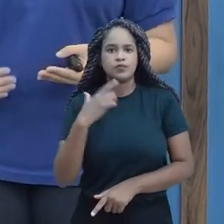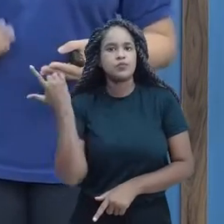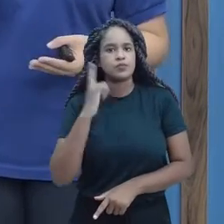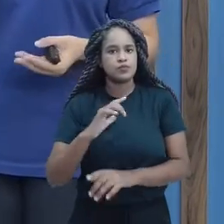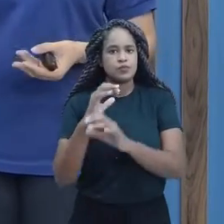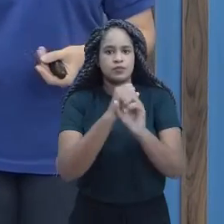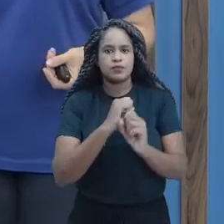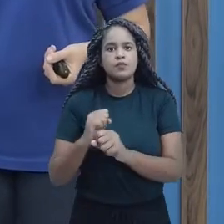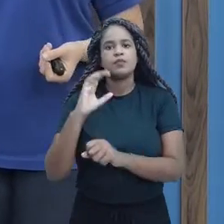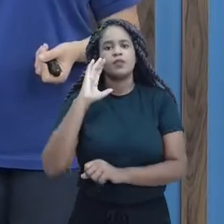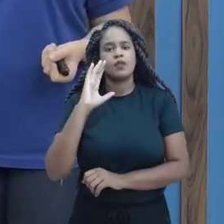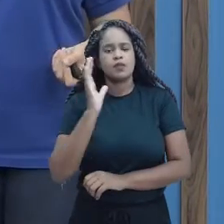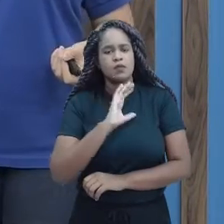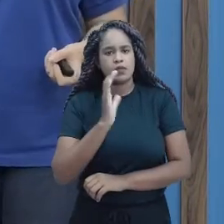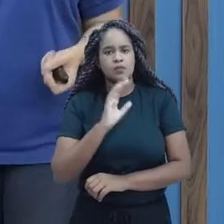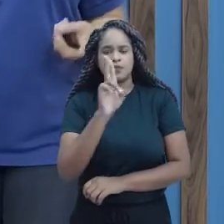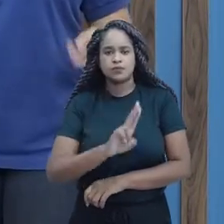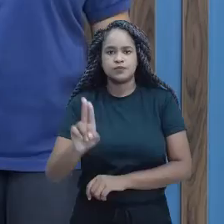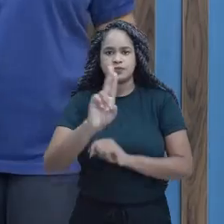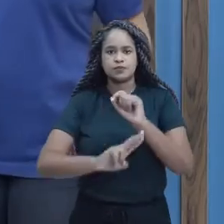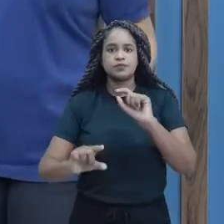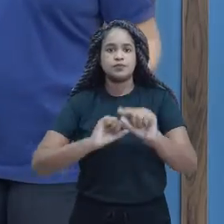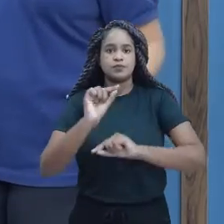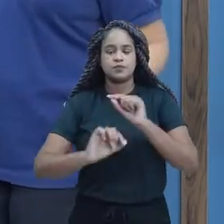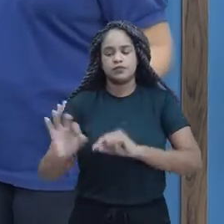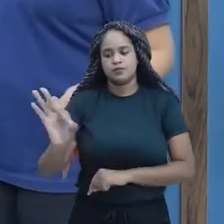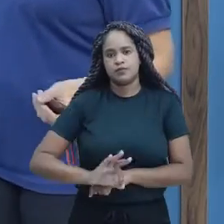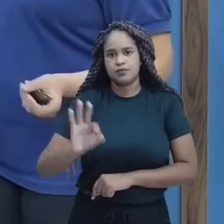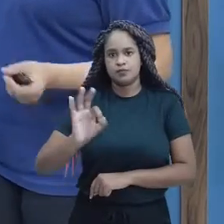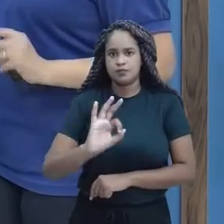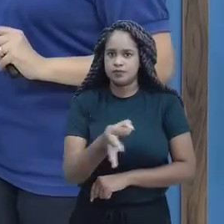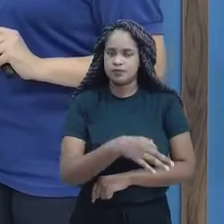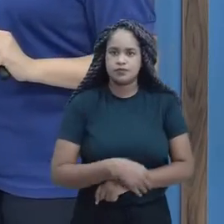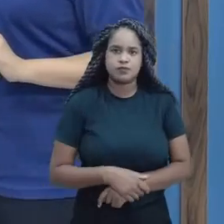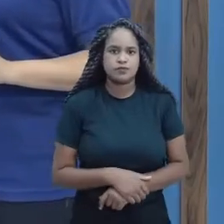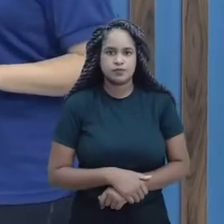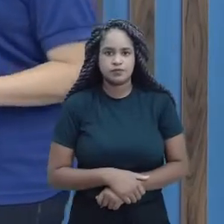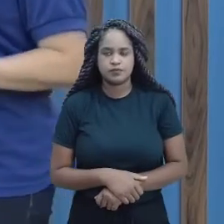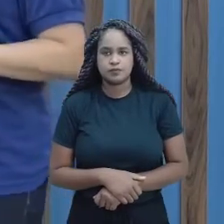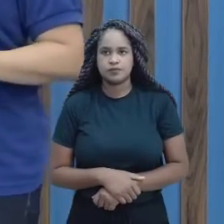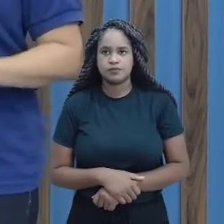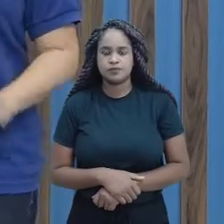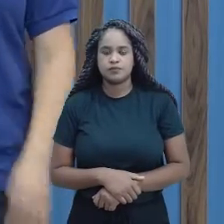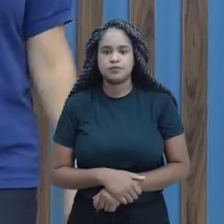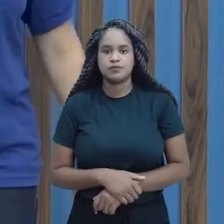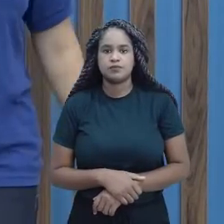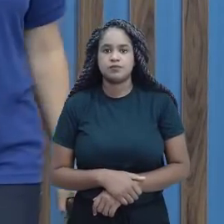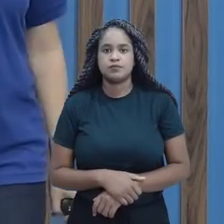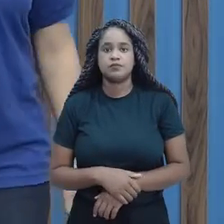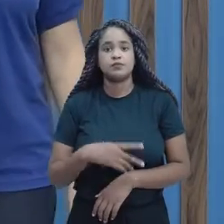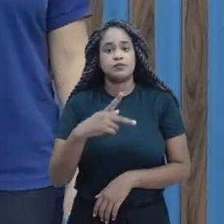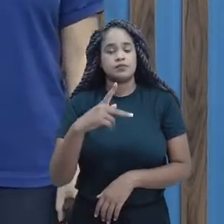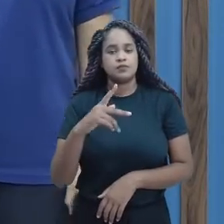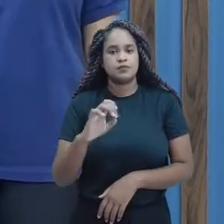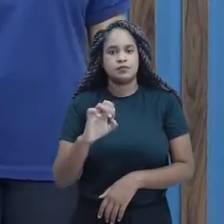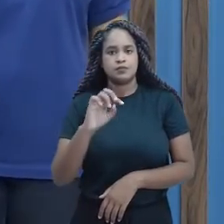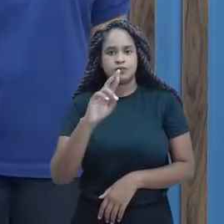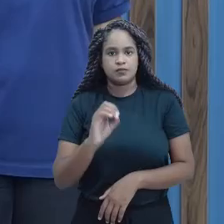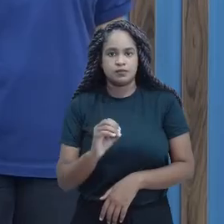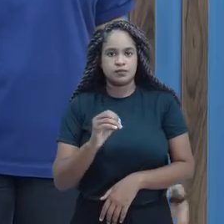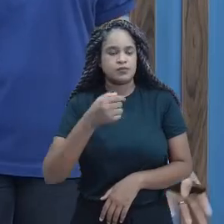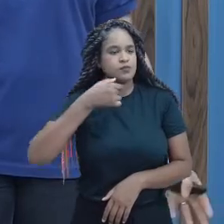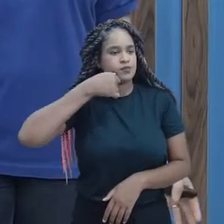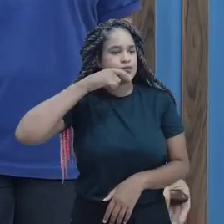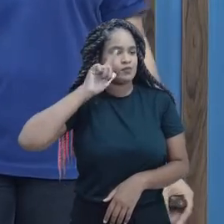um cálculo mais rápido utilizando a ideia da porcentagem, tá certo? Bom, Pedro